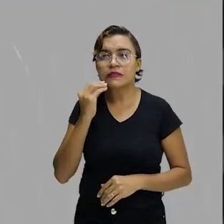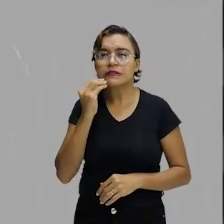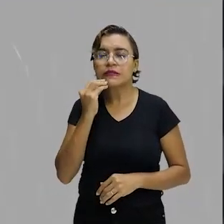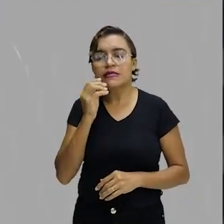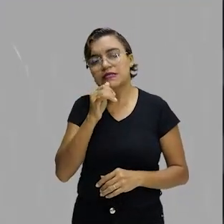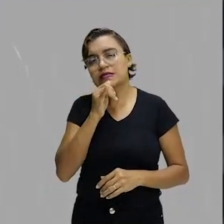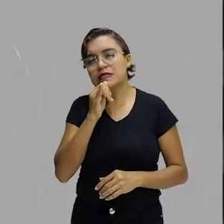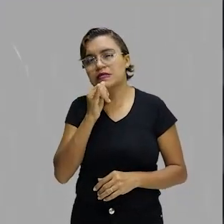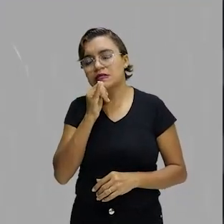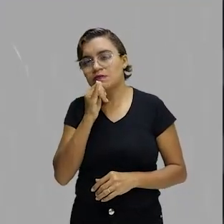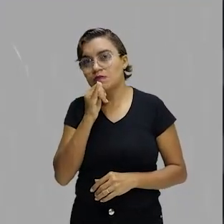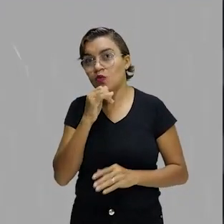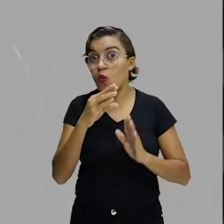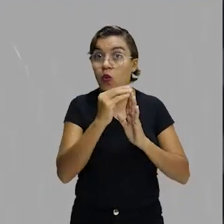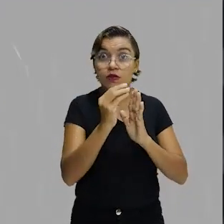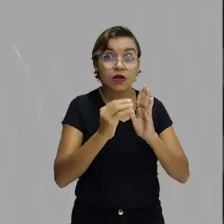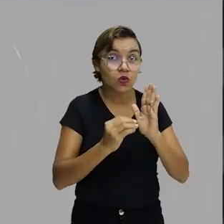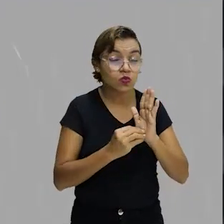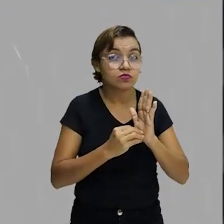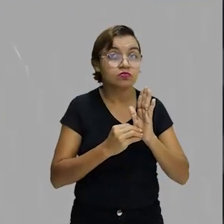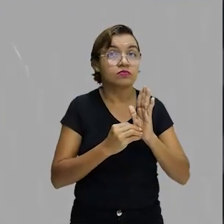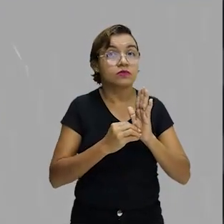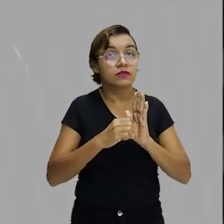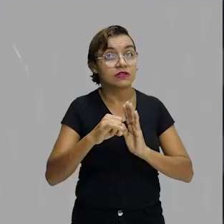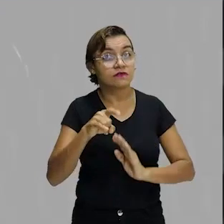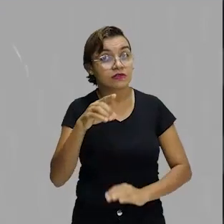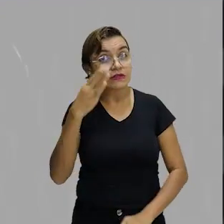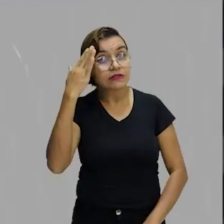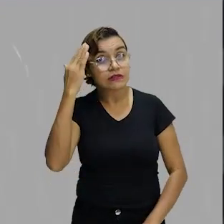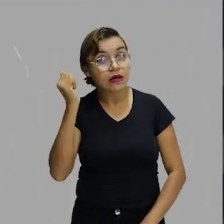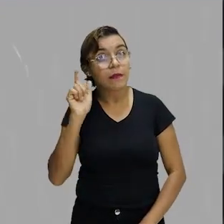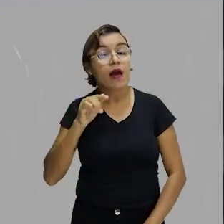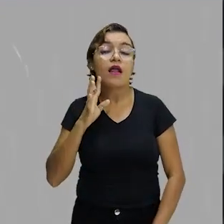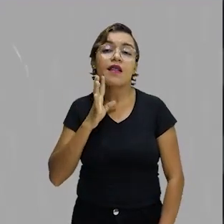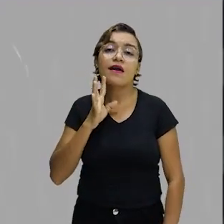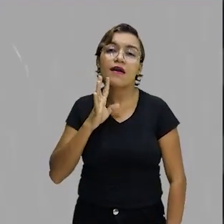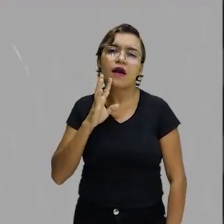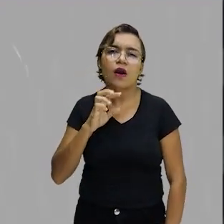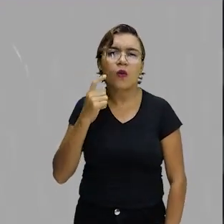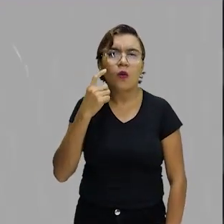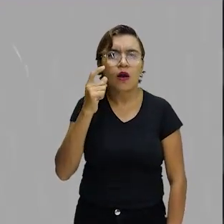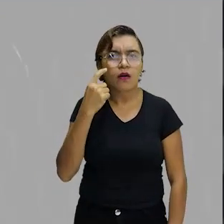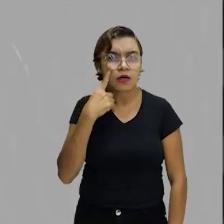isso. Quando você domina o conteúdo, é muito fácil, é muito legal e é muito